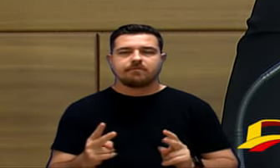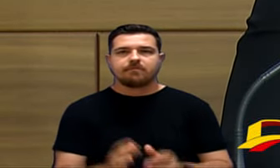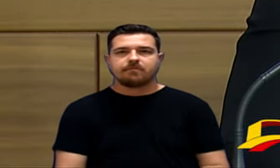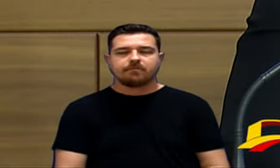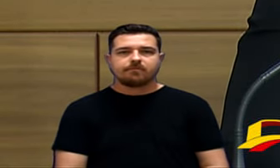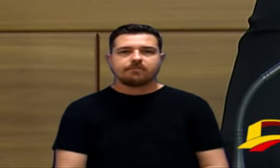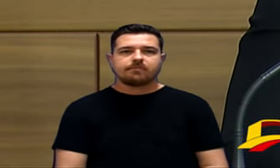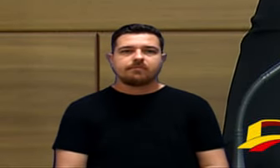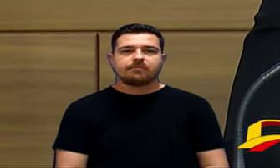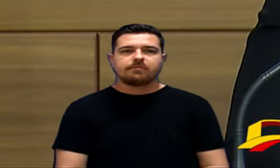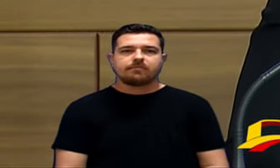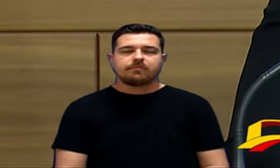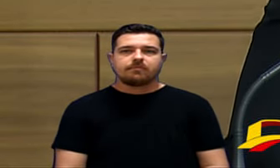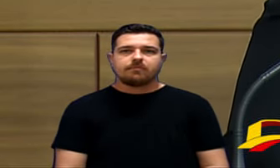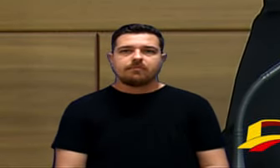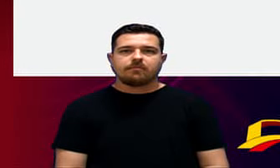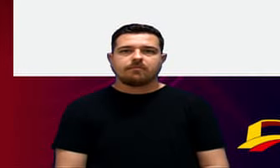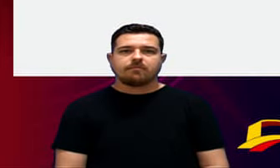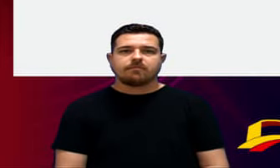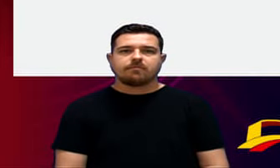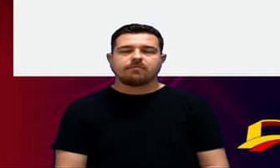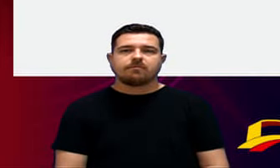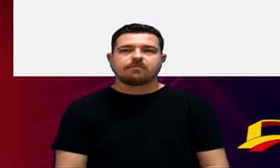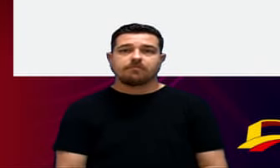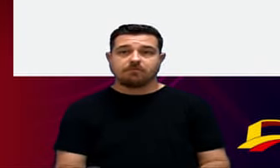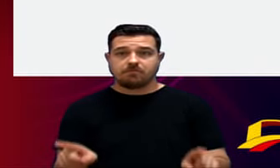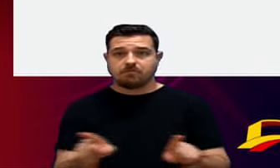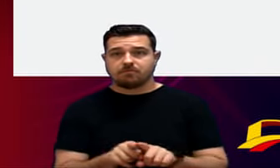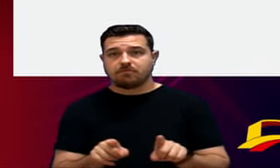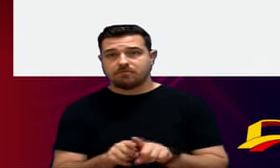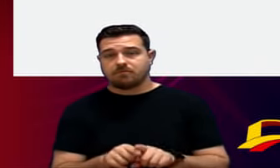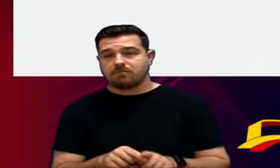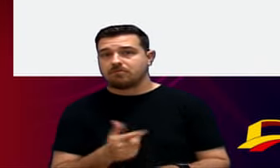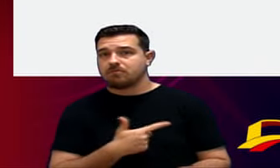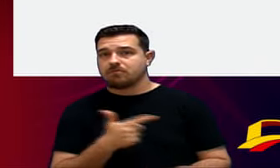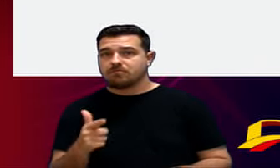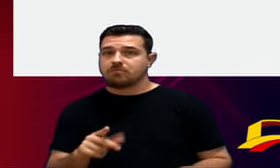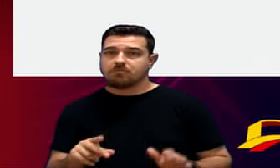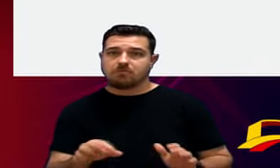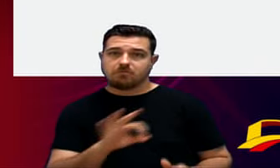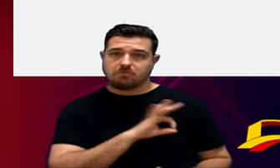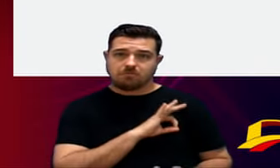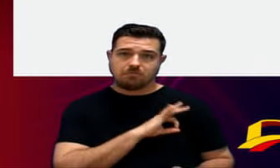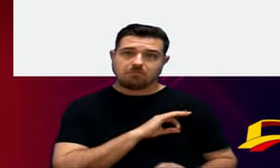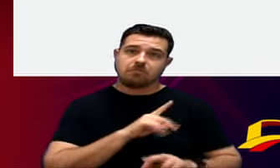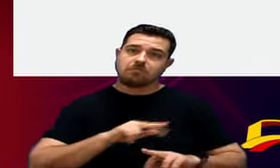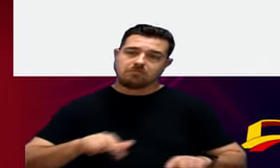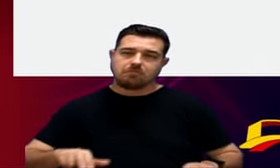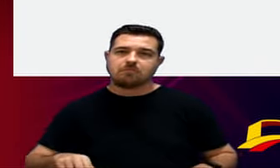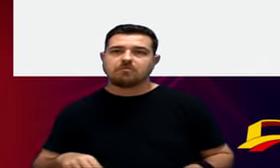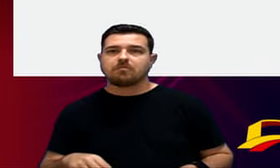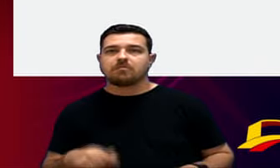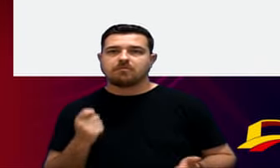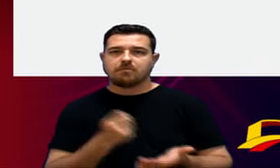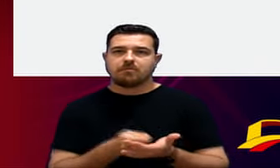cidades do Estado de São Paulo a junta o serviço militar a mesma coisa e o tiro de guerra a mesma